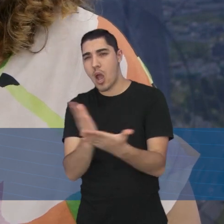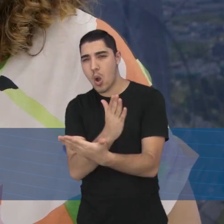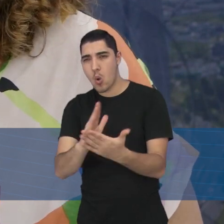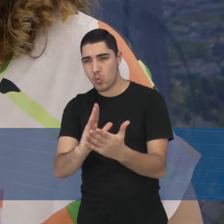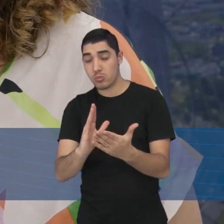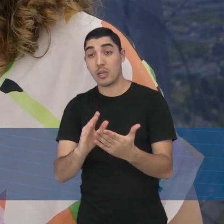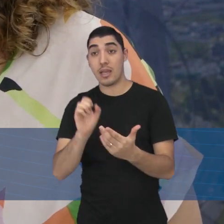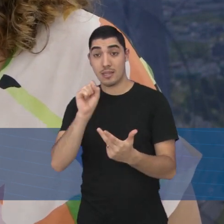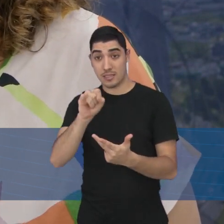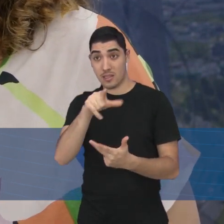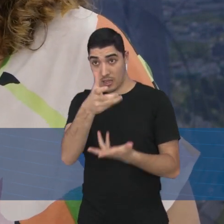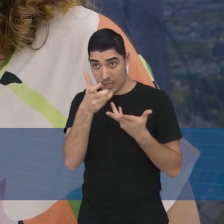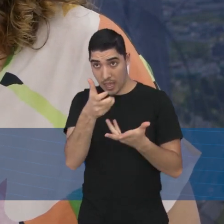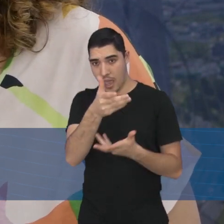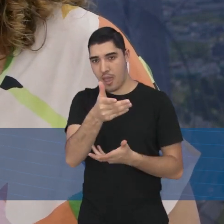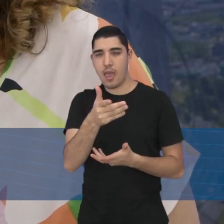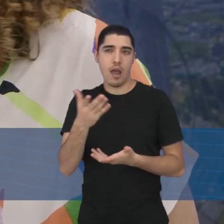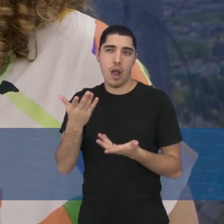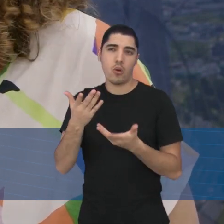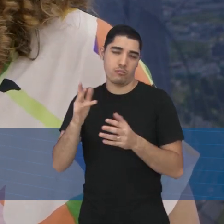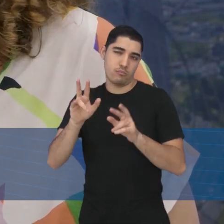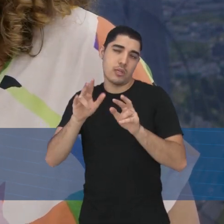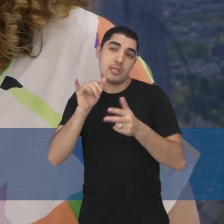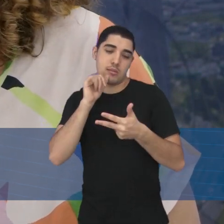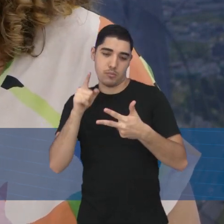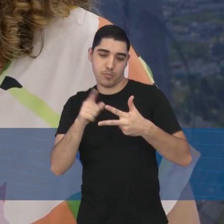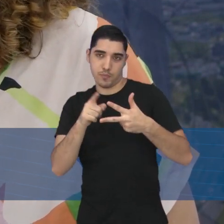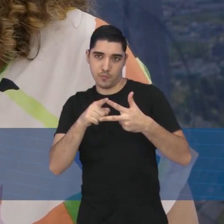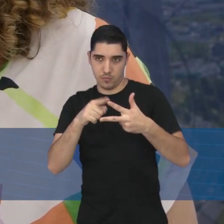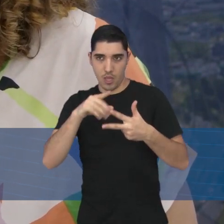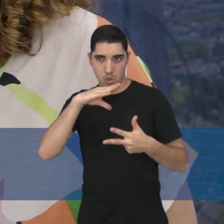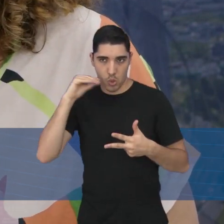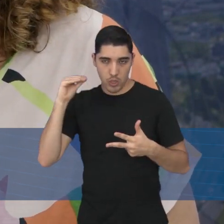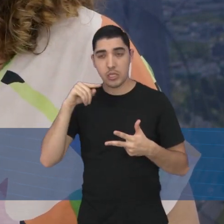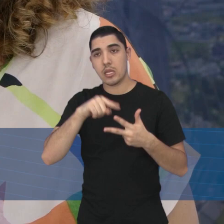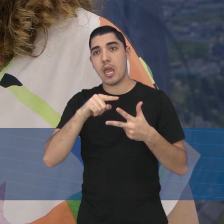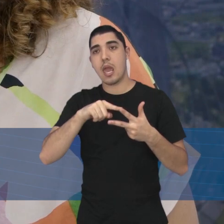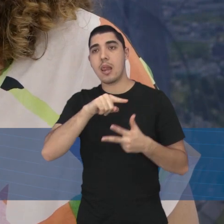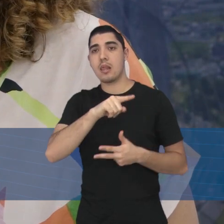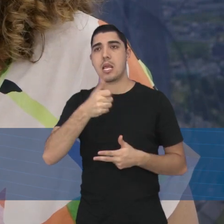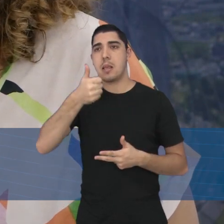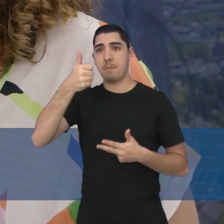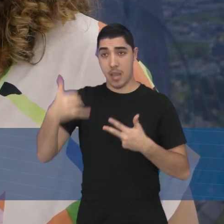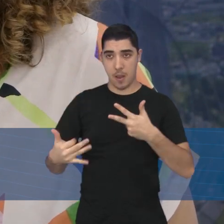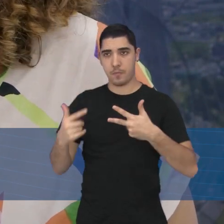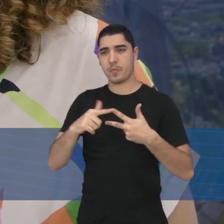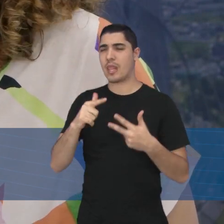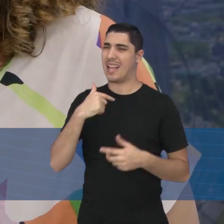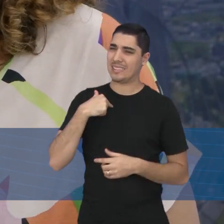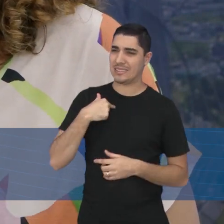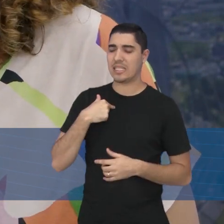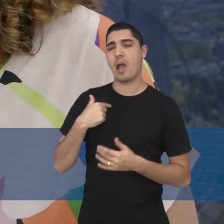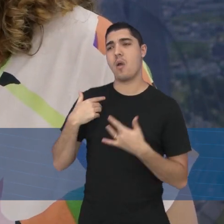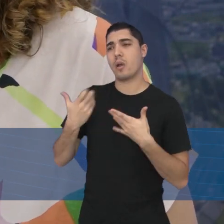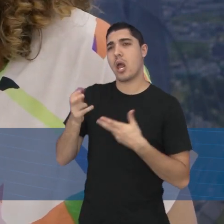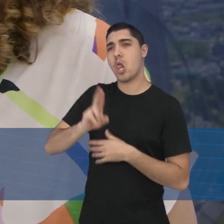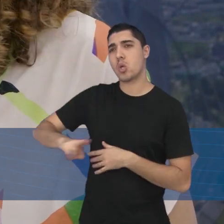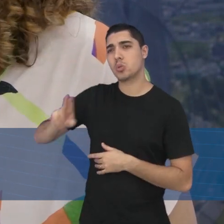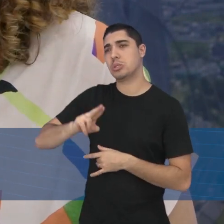para ter acesso, vamos falar em adolescente, para adolescente pensar que não, eu vou procurar algum